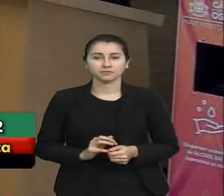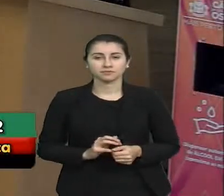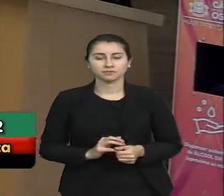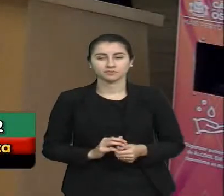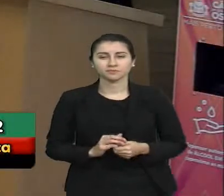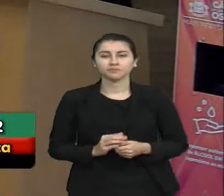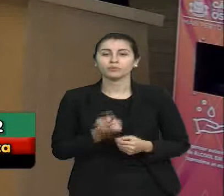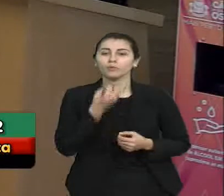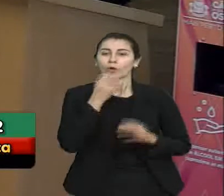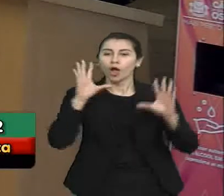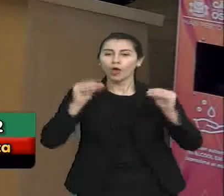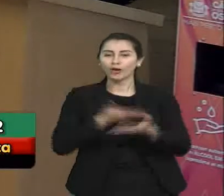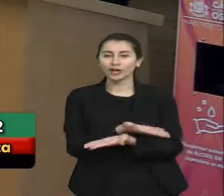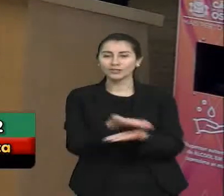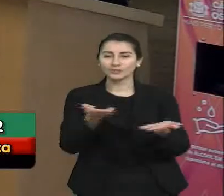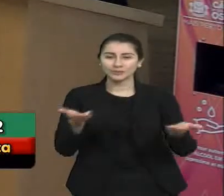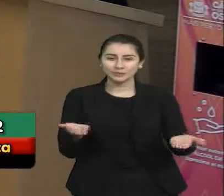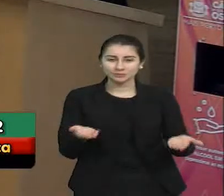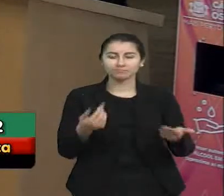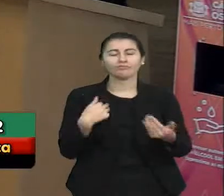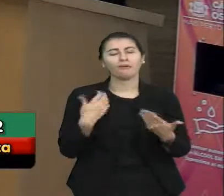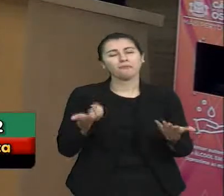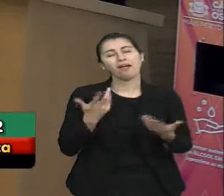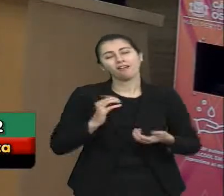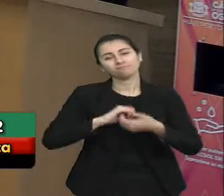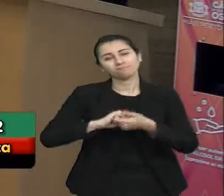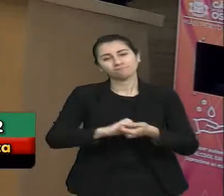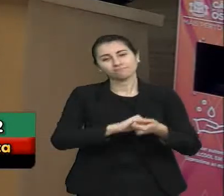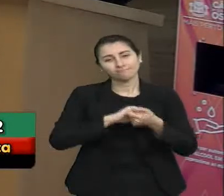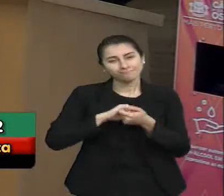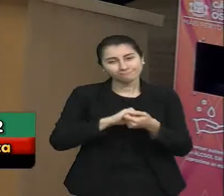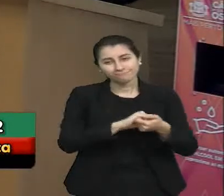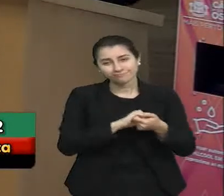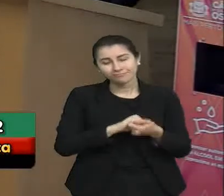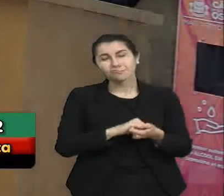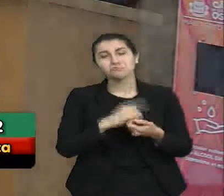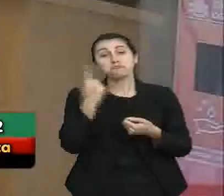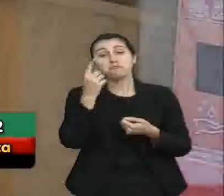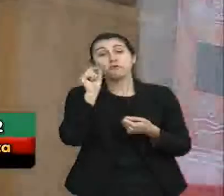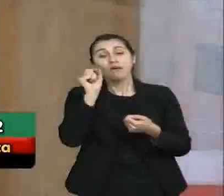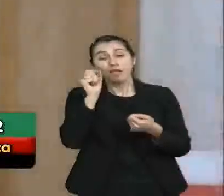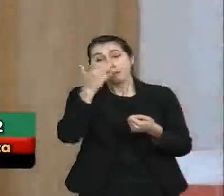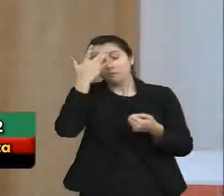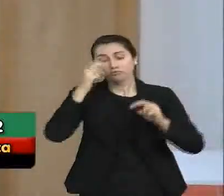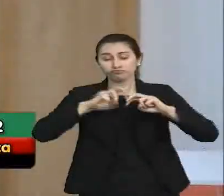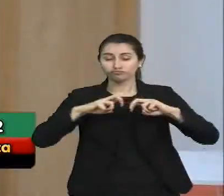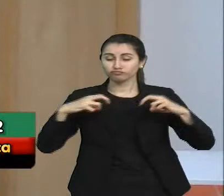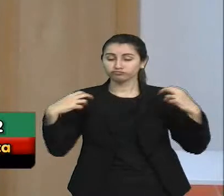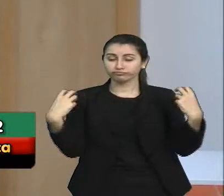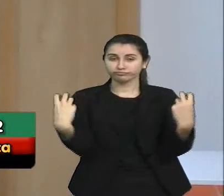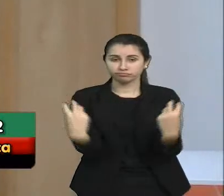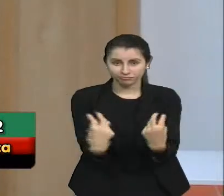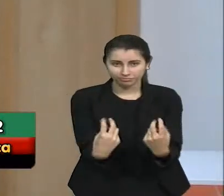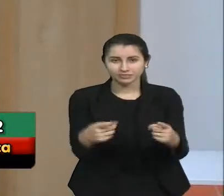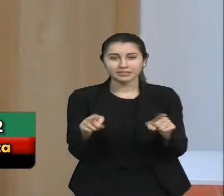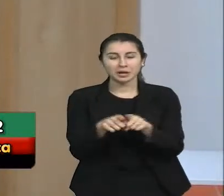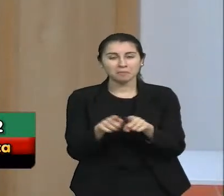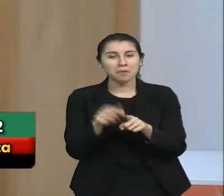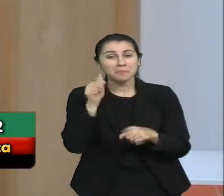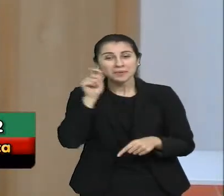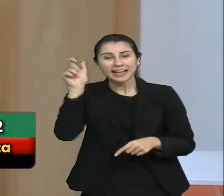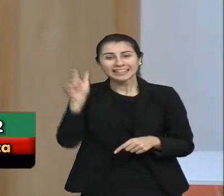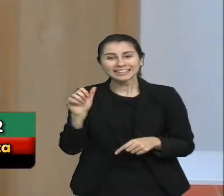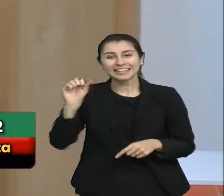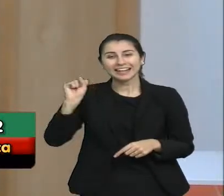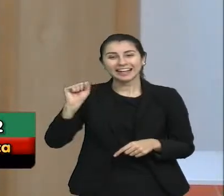Uma boa noite a todos. Então, quero saudar aqui os primeiros colegas da mesa, também a Sara, que representa aqui a